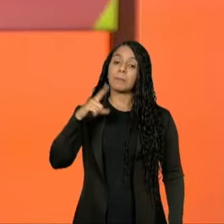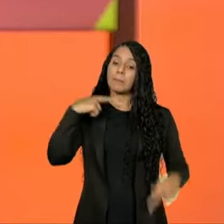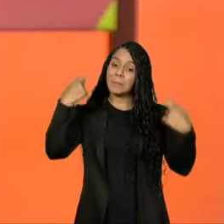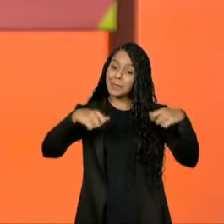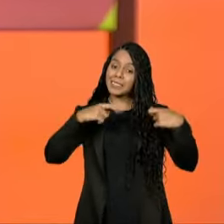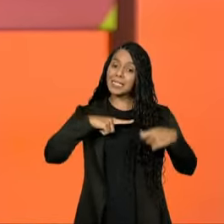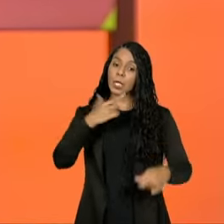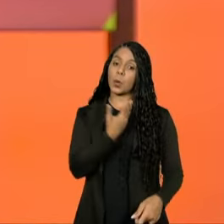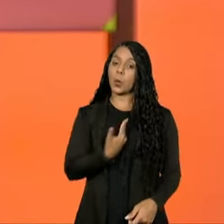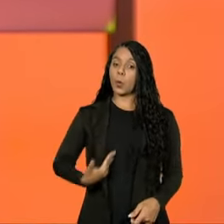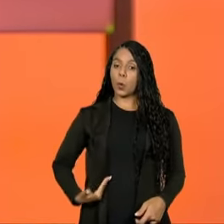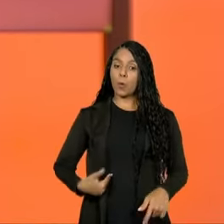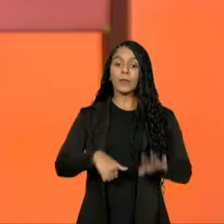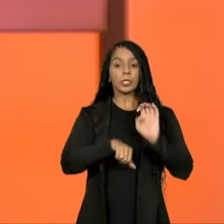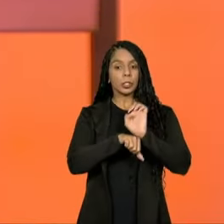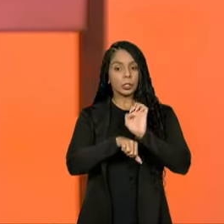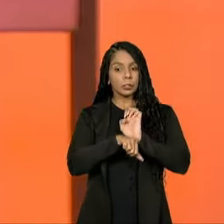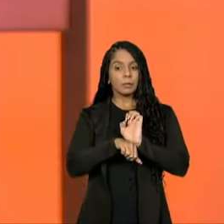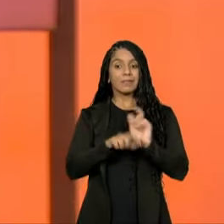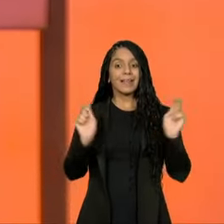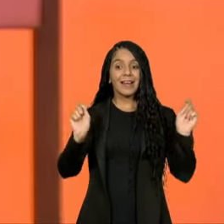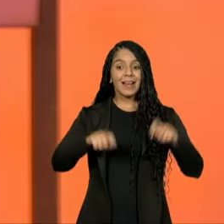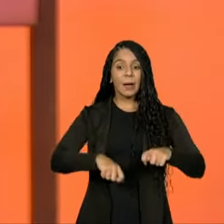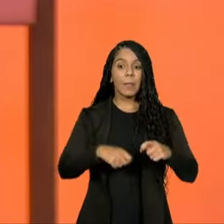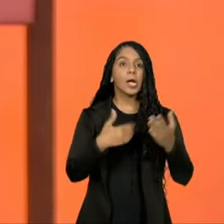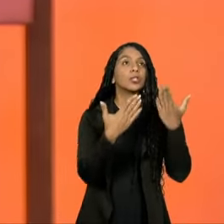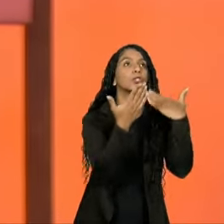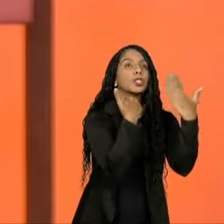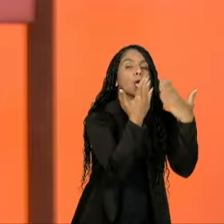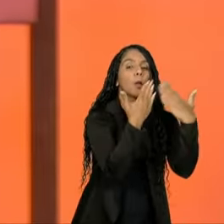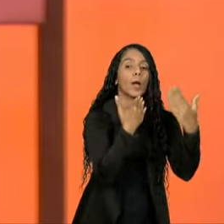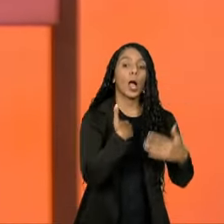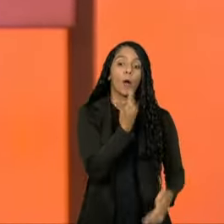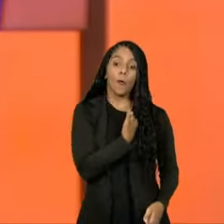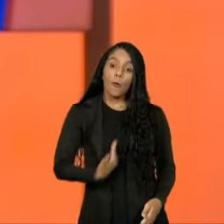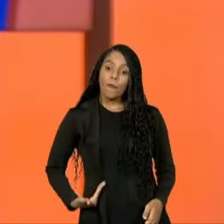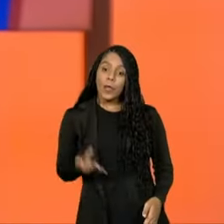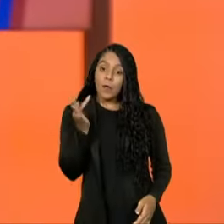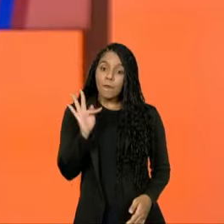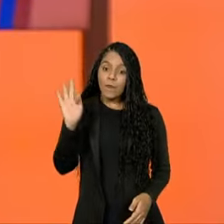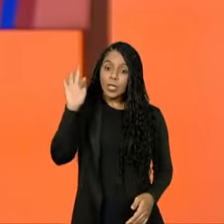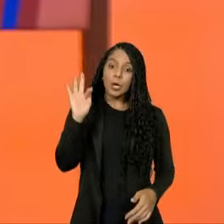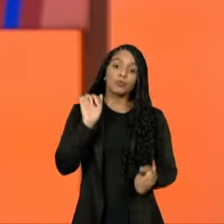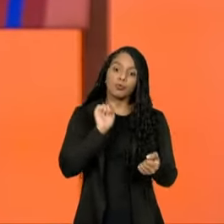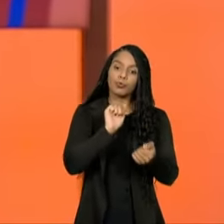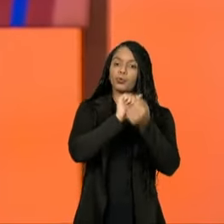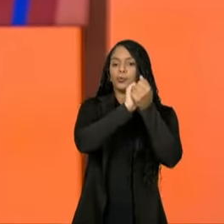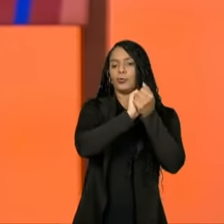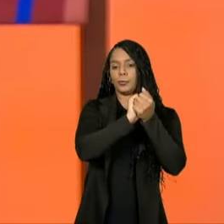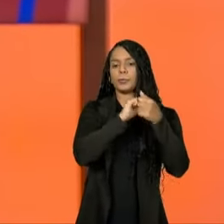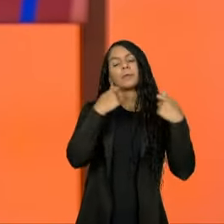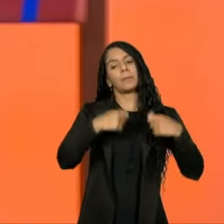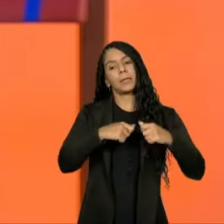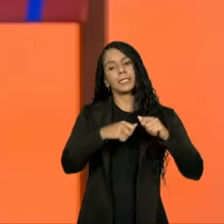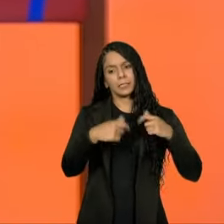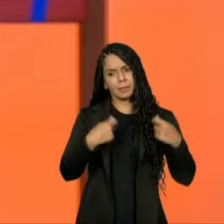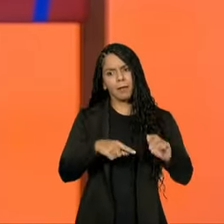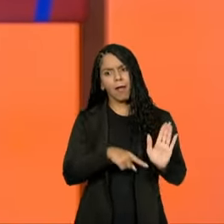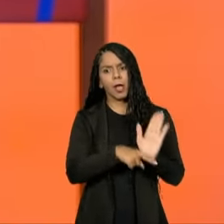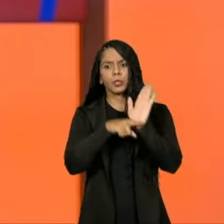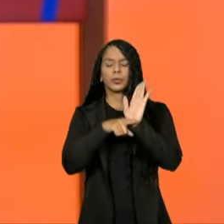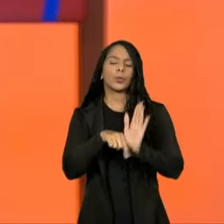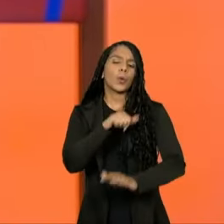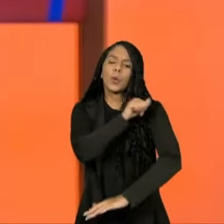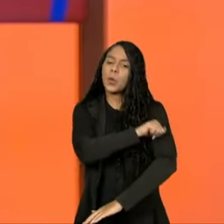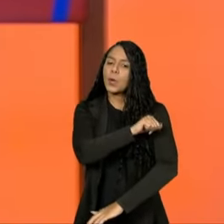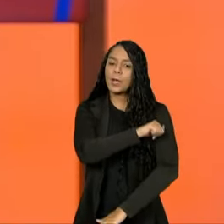estadual capaz de um diálogo com o governo federal para que os dois possam assistir juntos. Porque tem que ter a ajuda do governo federal. O Rio